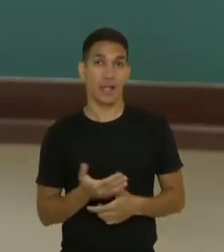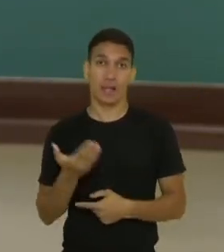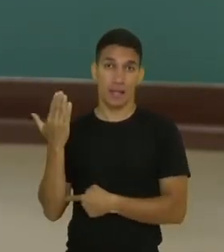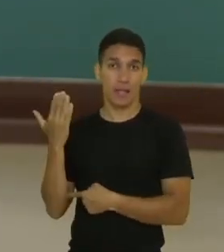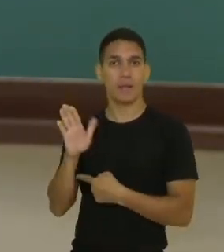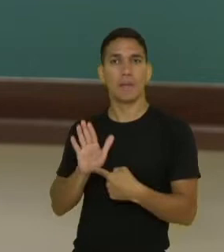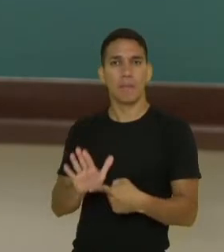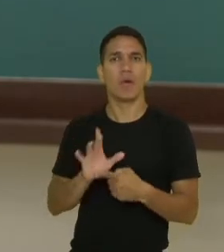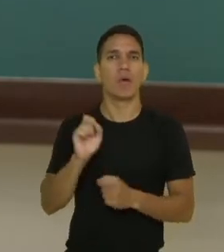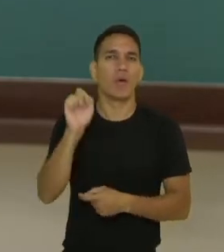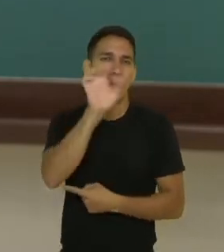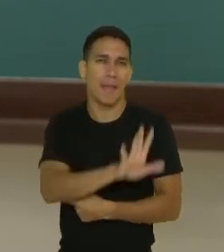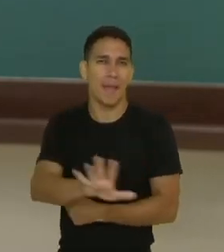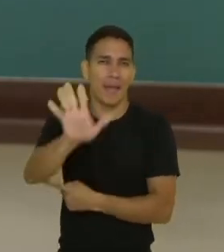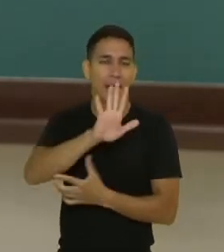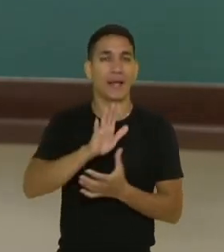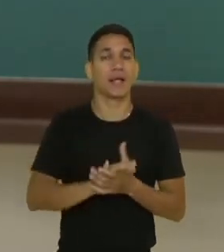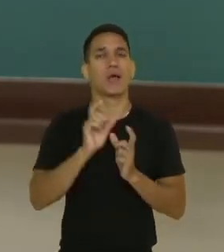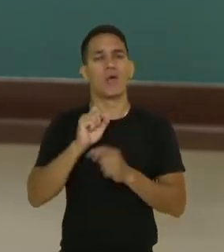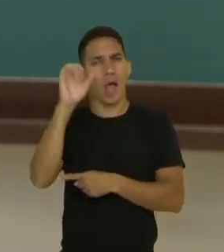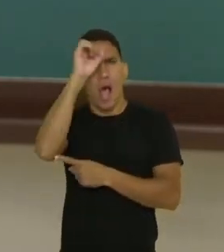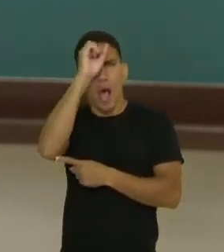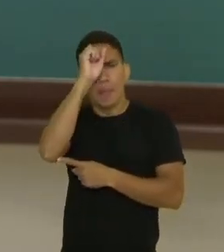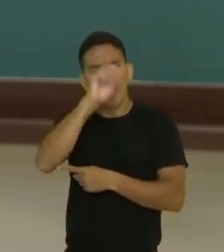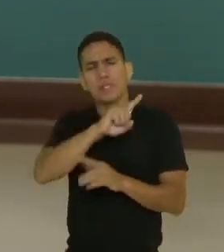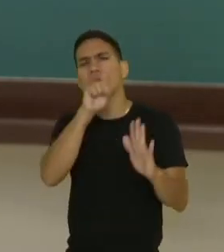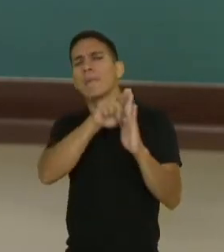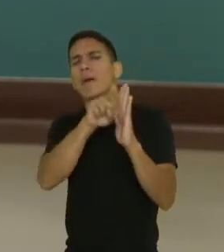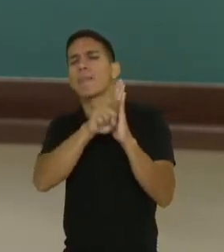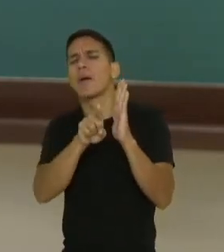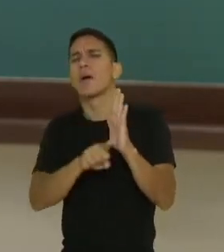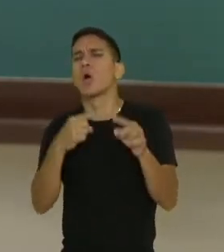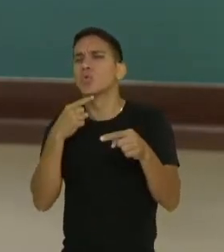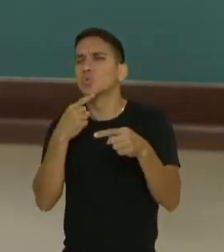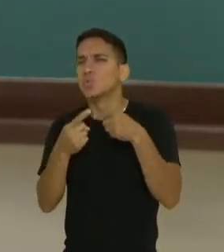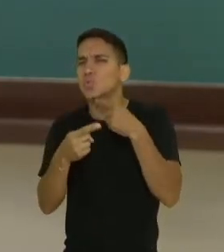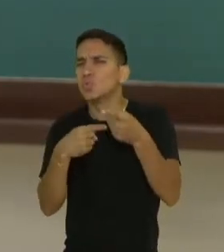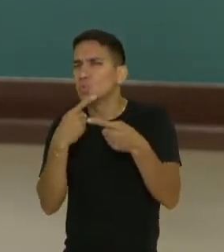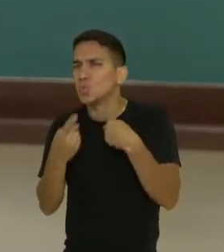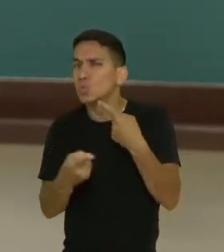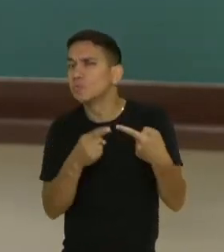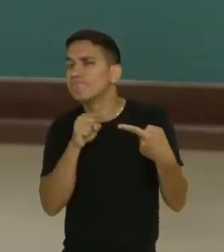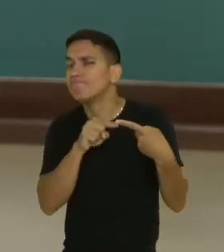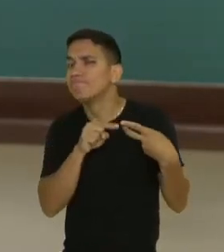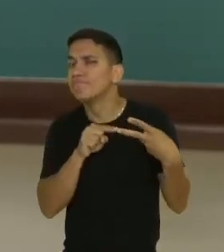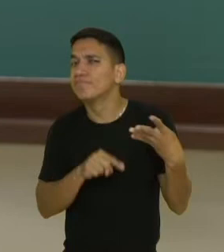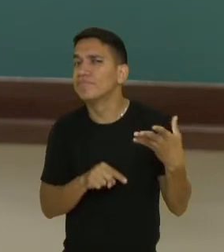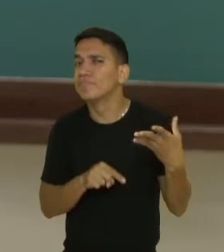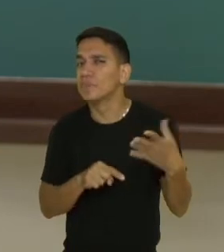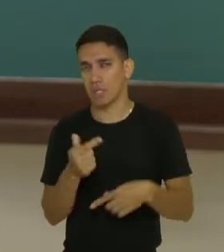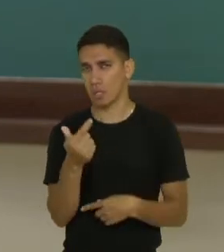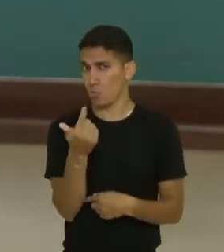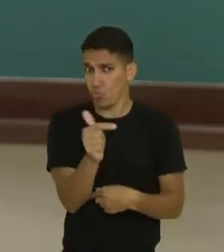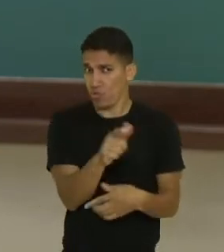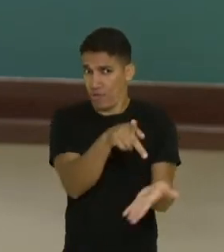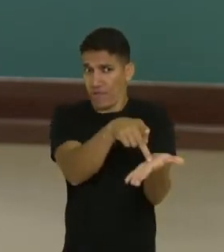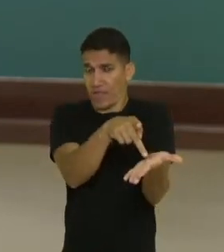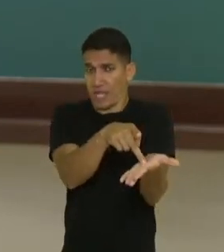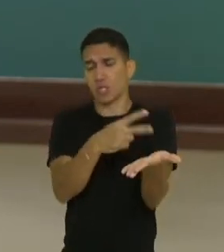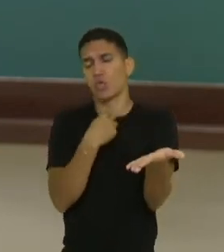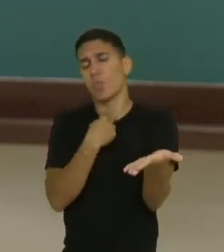no nosso quadro, né? Aprender a questionar, duvidar. Não há verdade que não pode